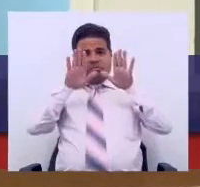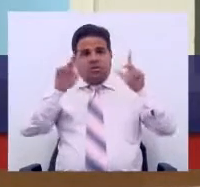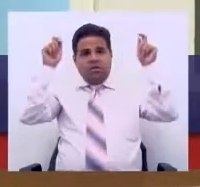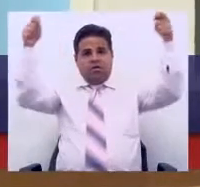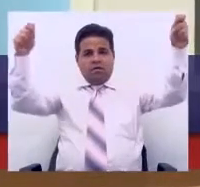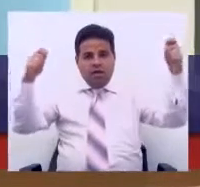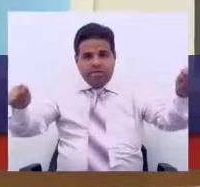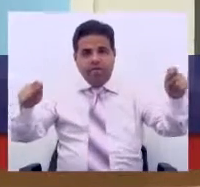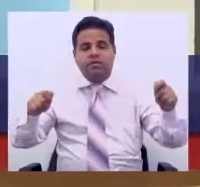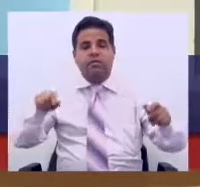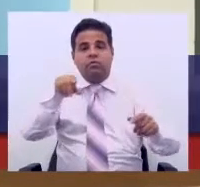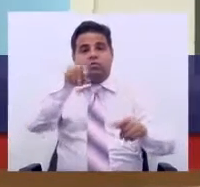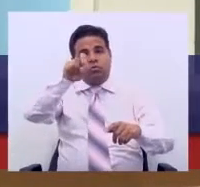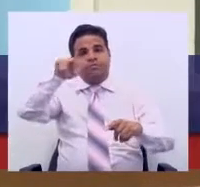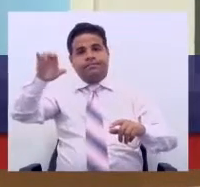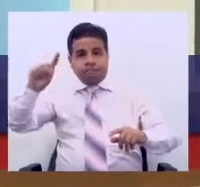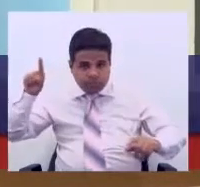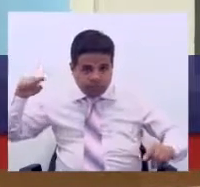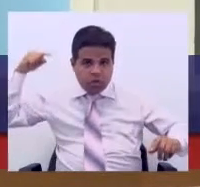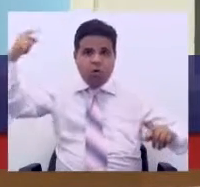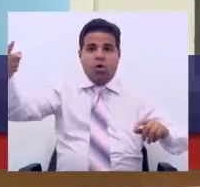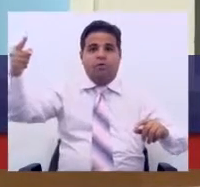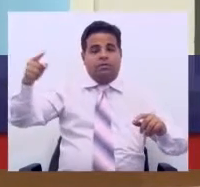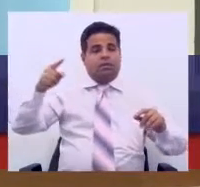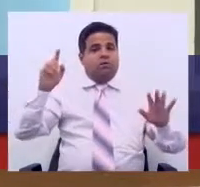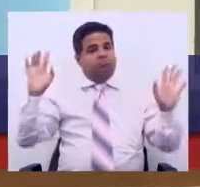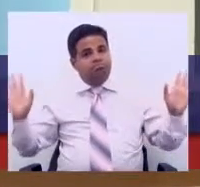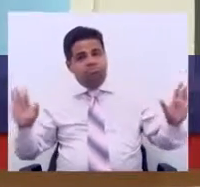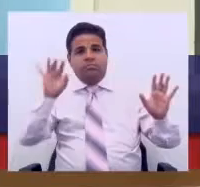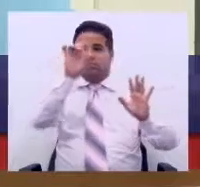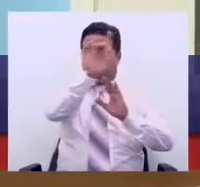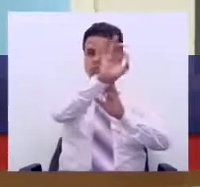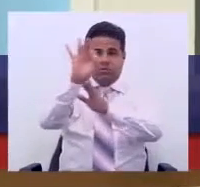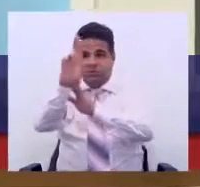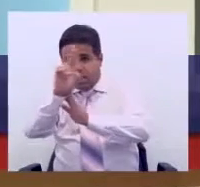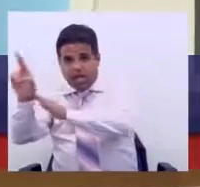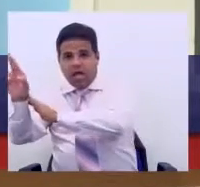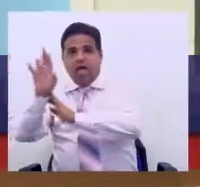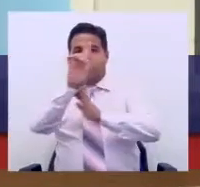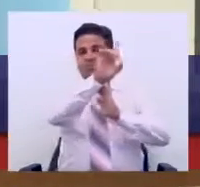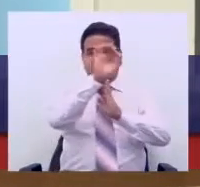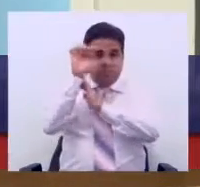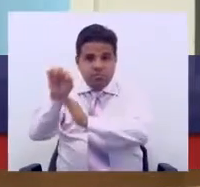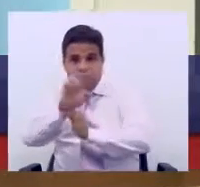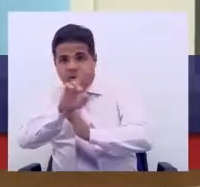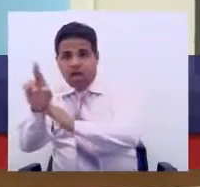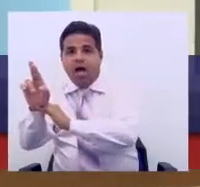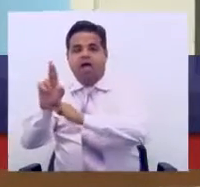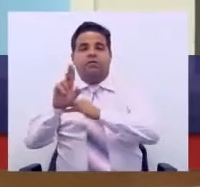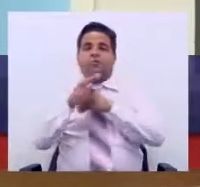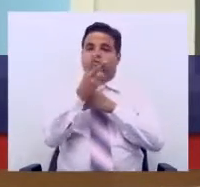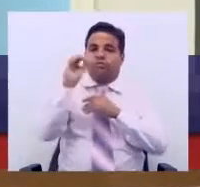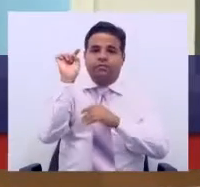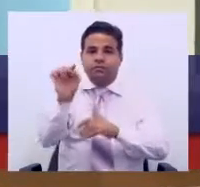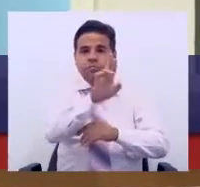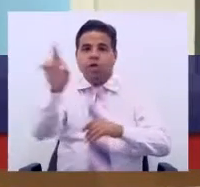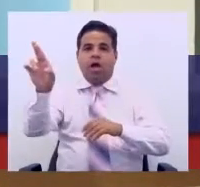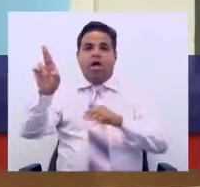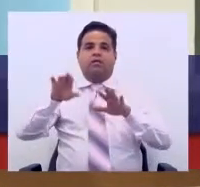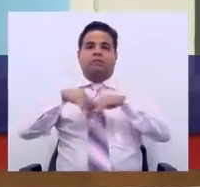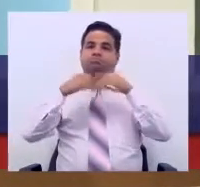o subsídio para a próxima legislatura, seja de R$100, seja de R$10 mil, ou seja de R$20 mil.